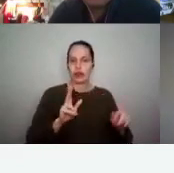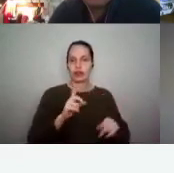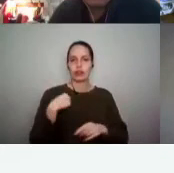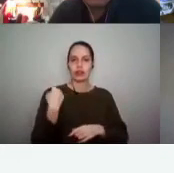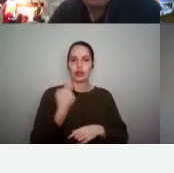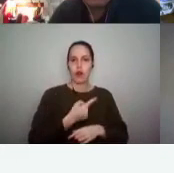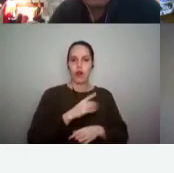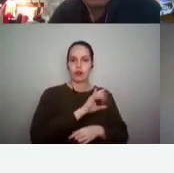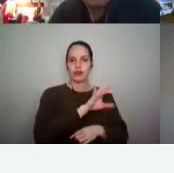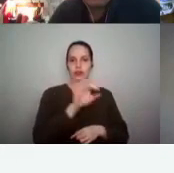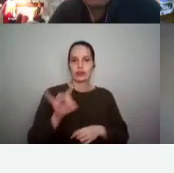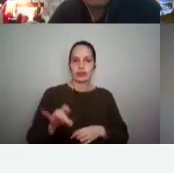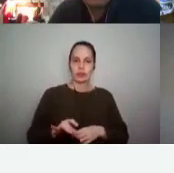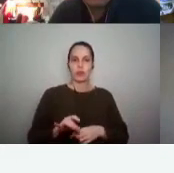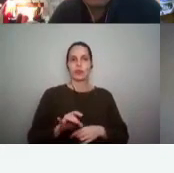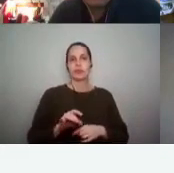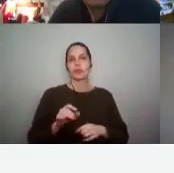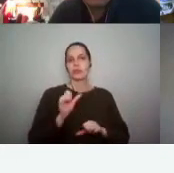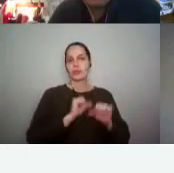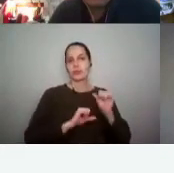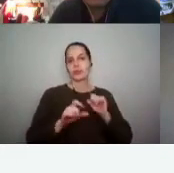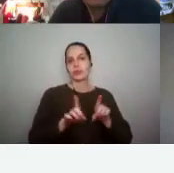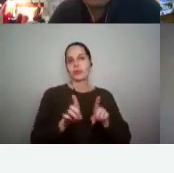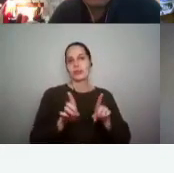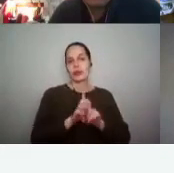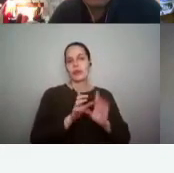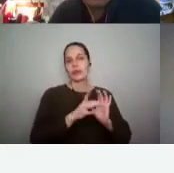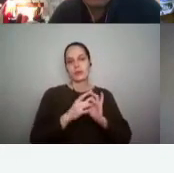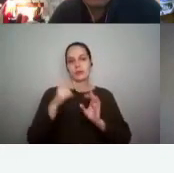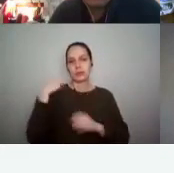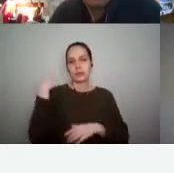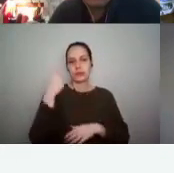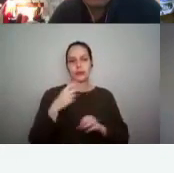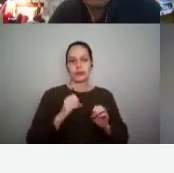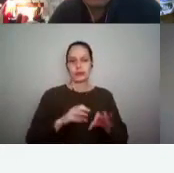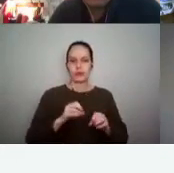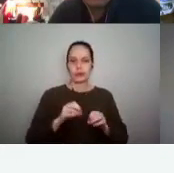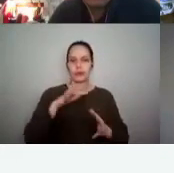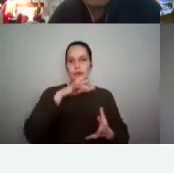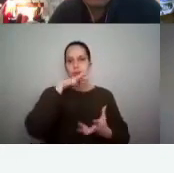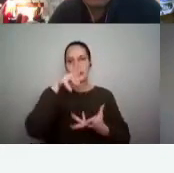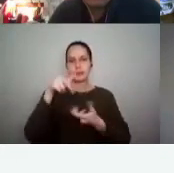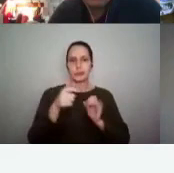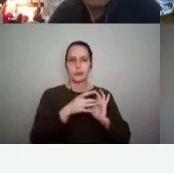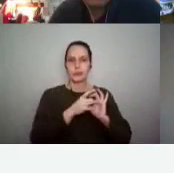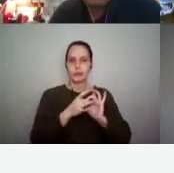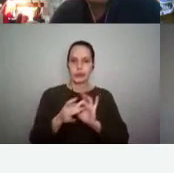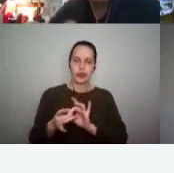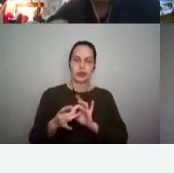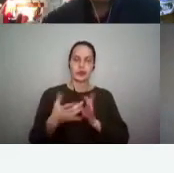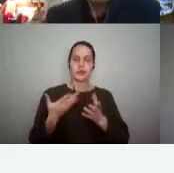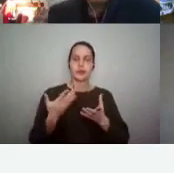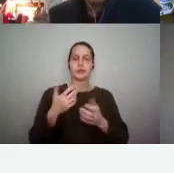muda o contexto da política educacional, do contexto do mundo, né? As